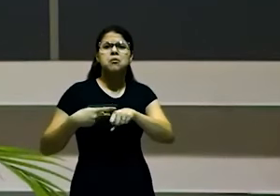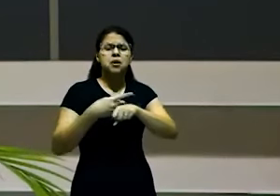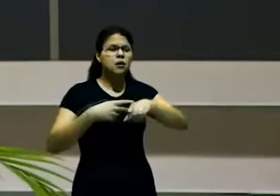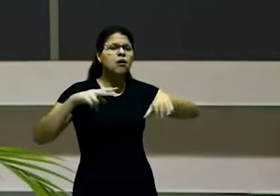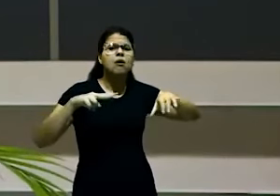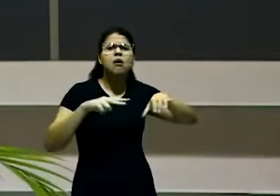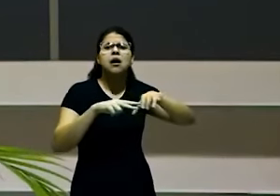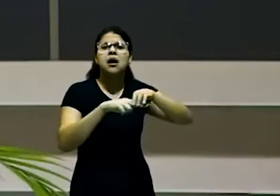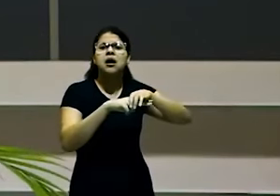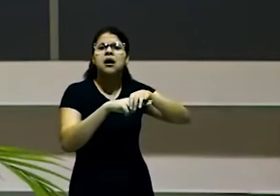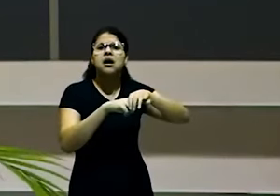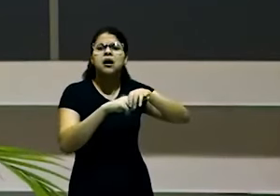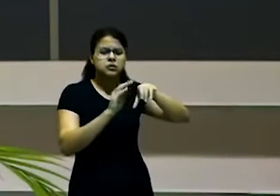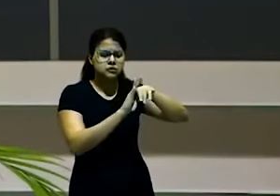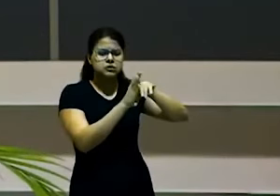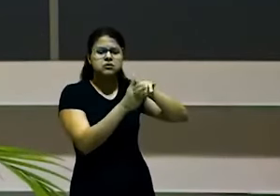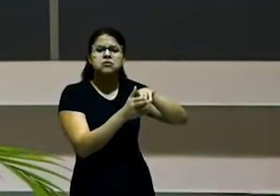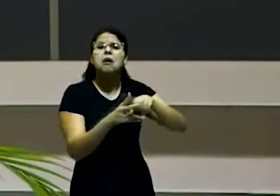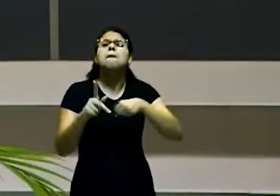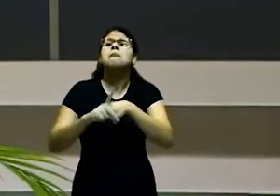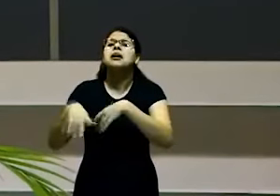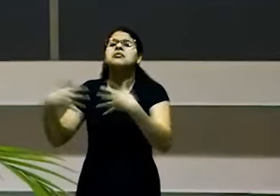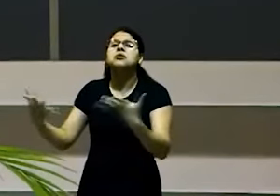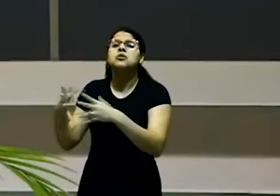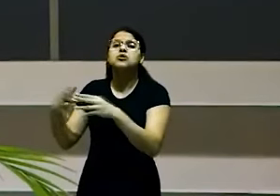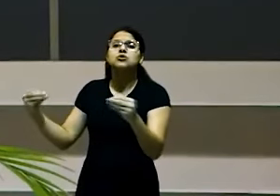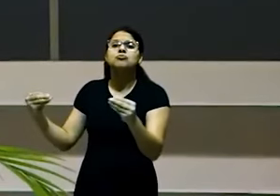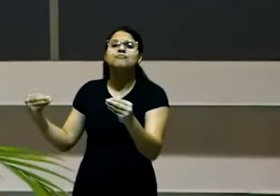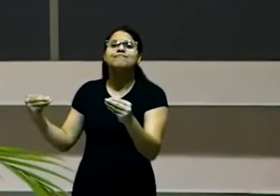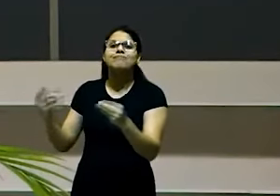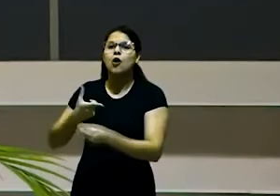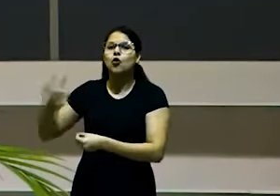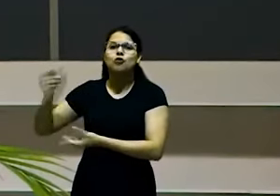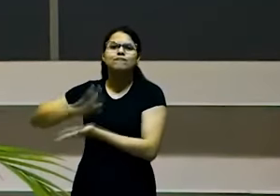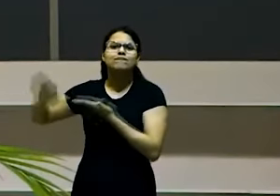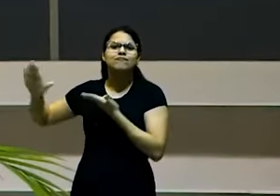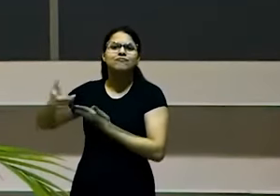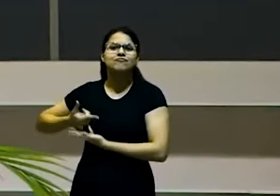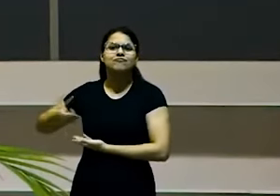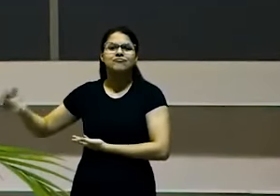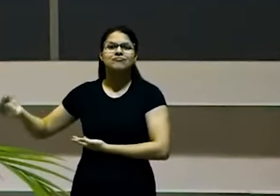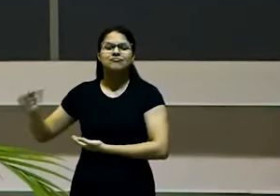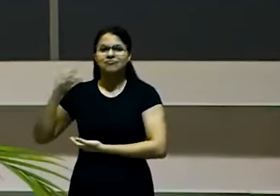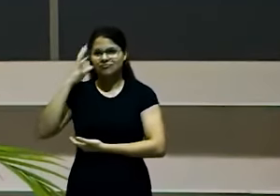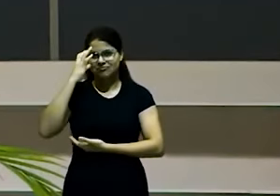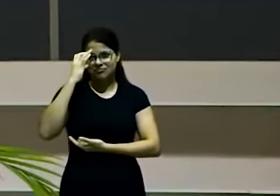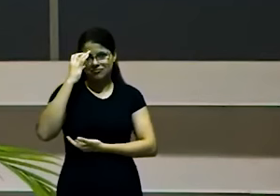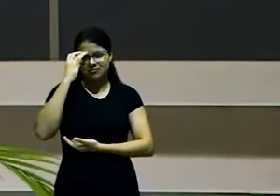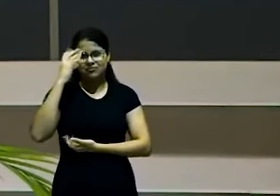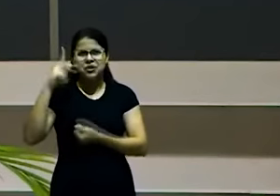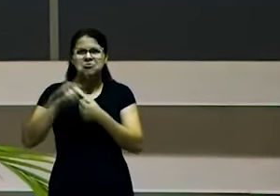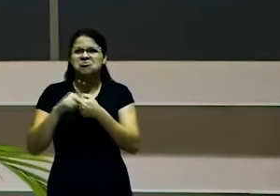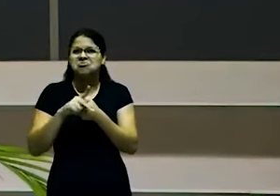meu Jesus e não foi Pedro Pedro sumiu de cena Pedro não está mais